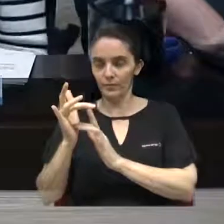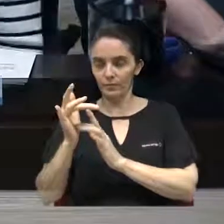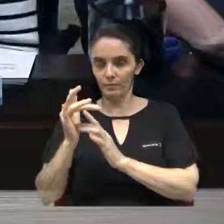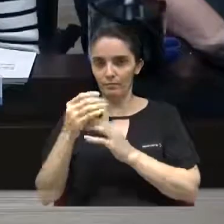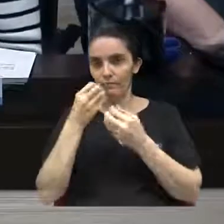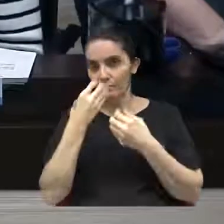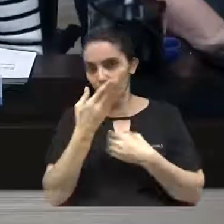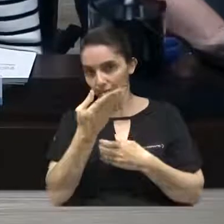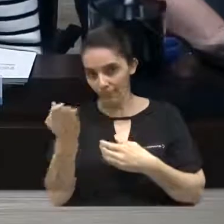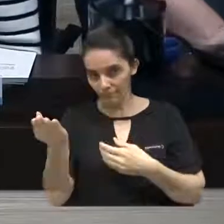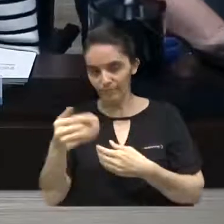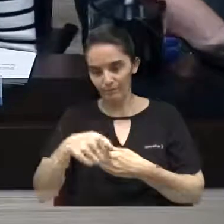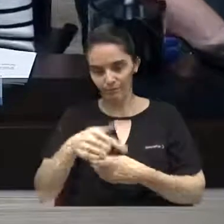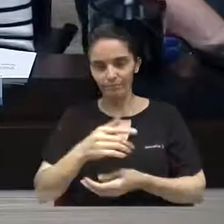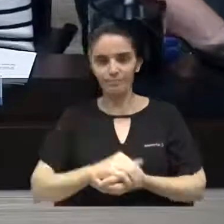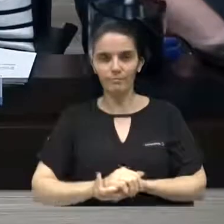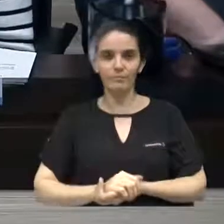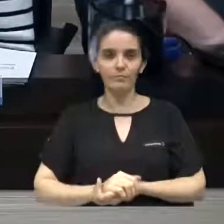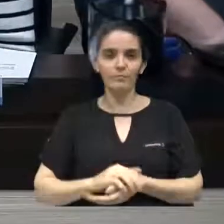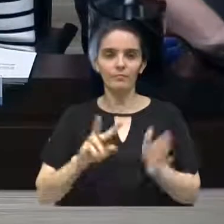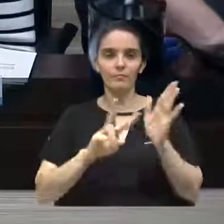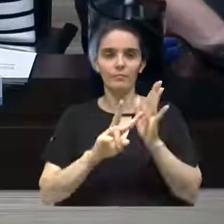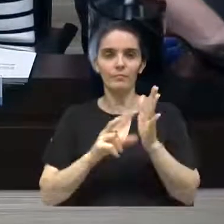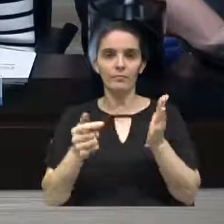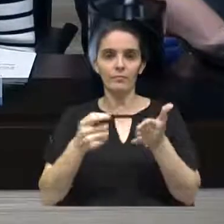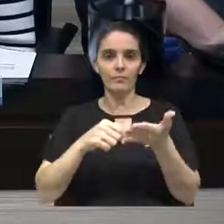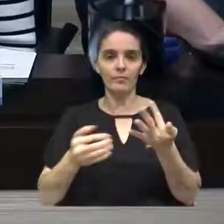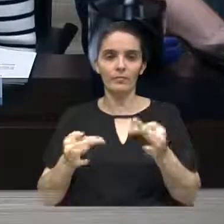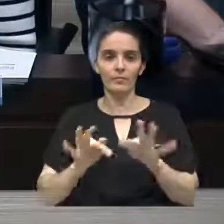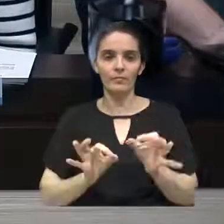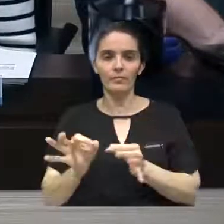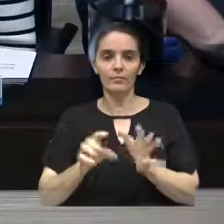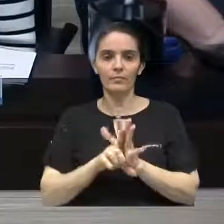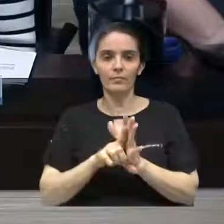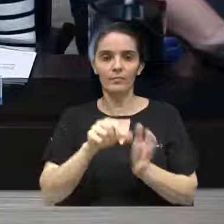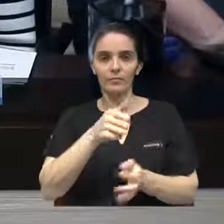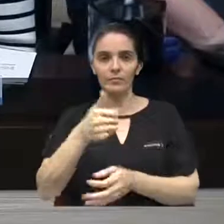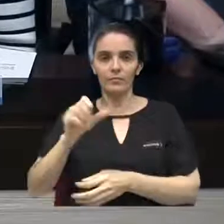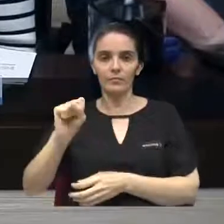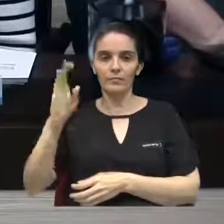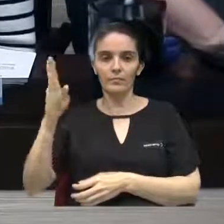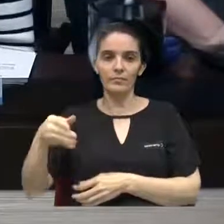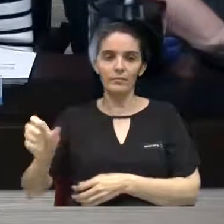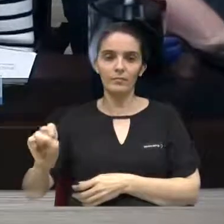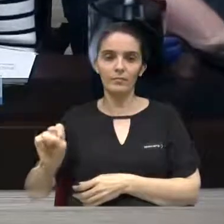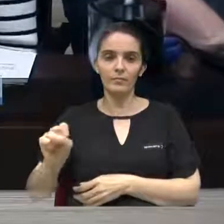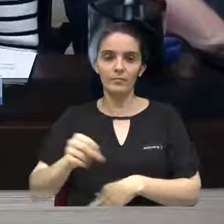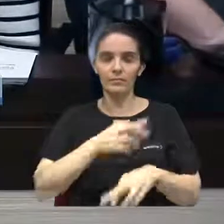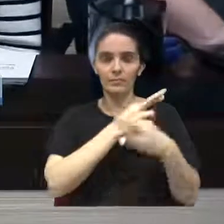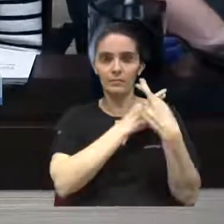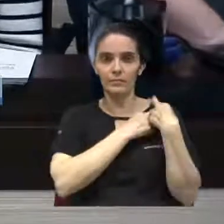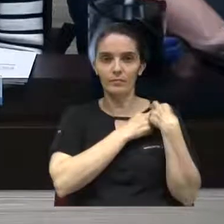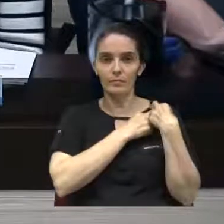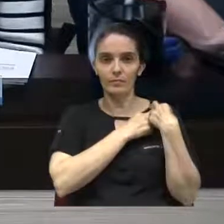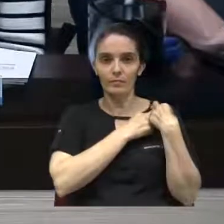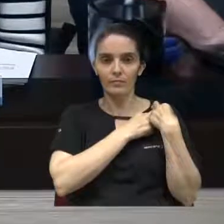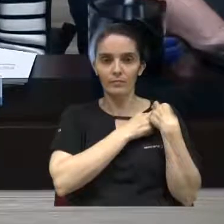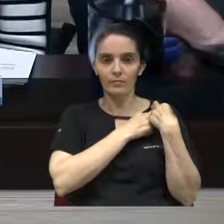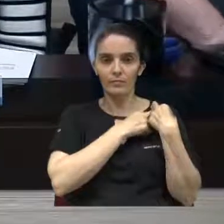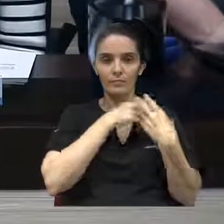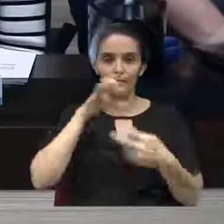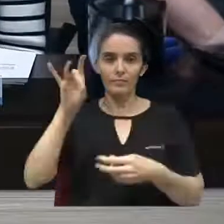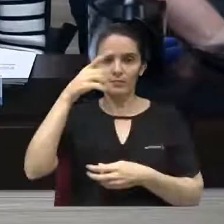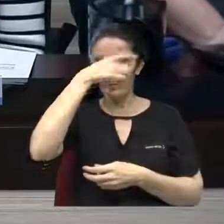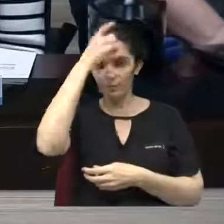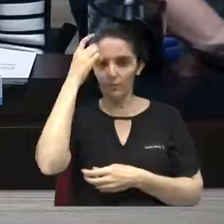padre? Item 2 da pauta, redação final do projeto de lei 118/2018, de autoria do novo vereador